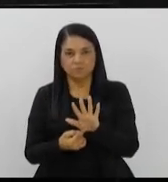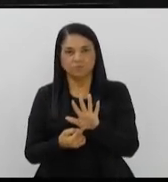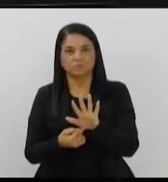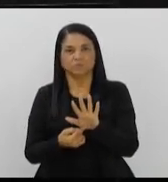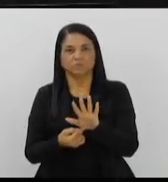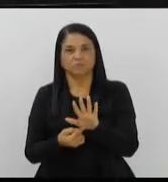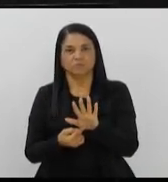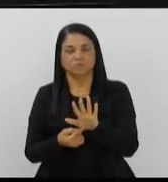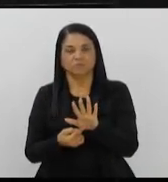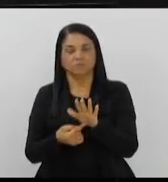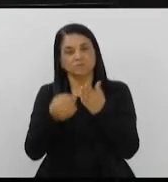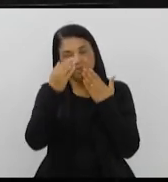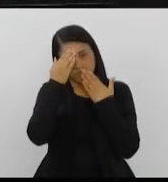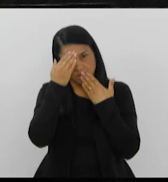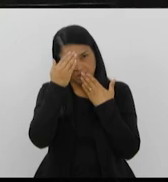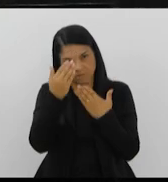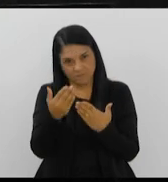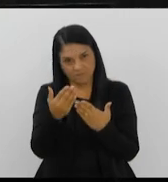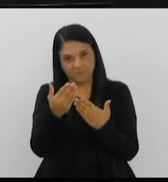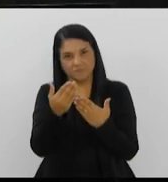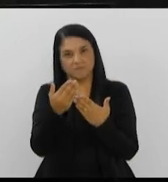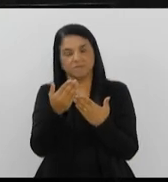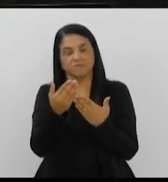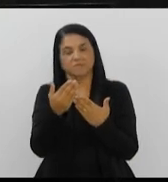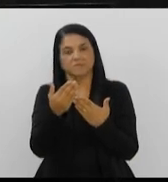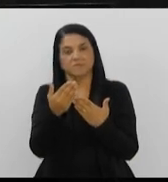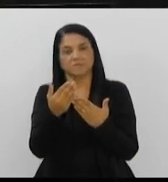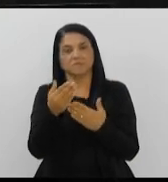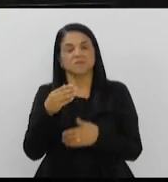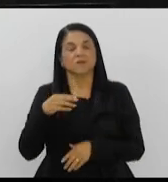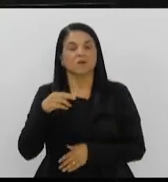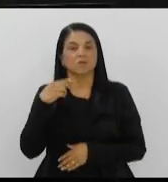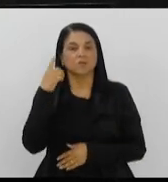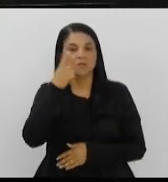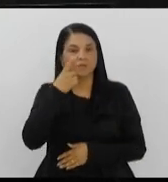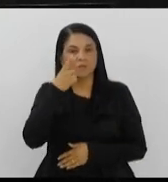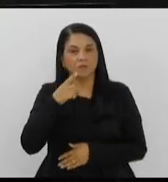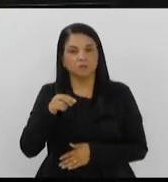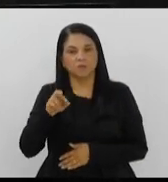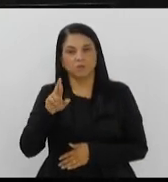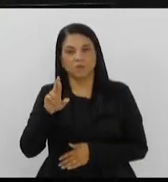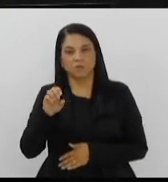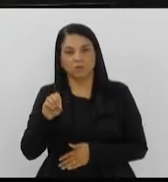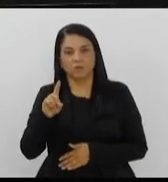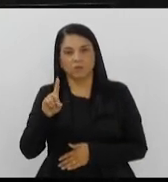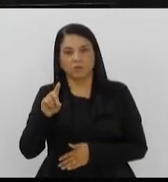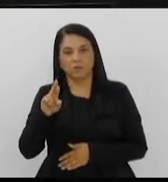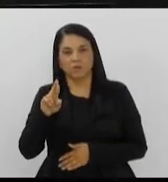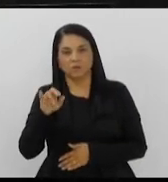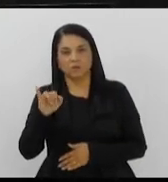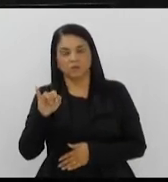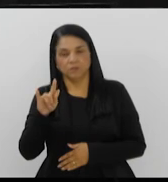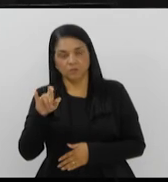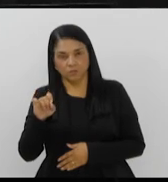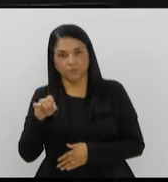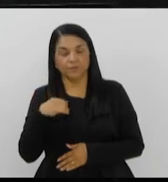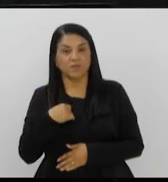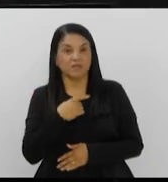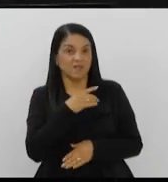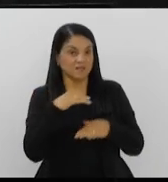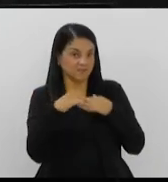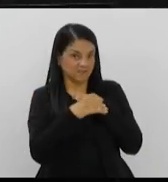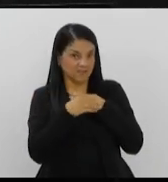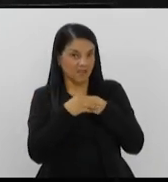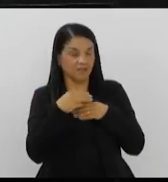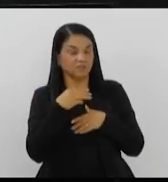e agradecer o deputado Rodrigo Bacelar, que somos na cidade hoje de Campos, somos três deputados.